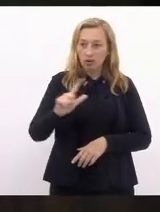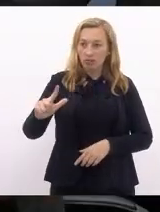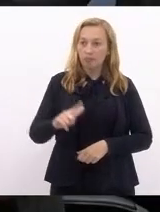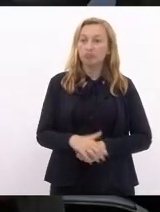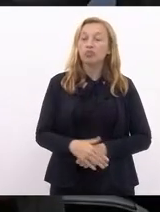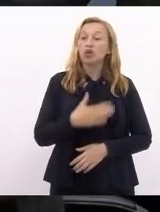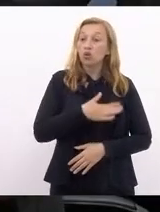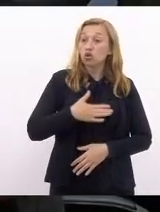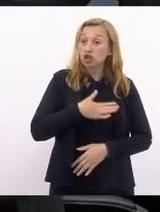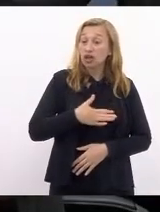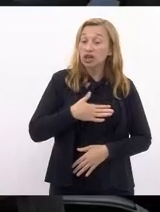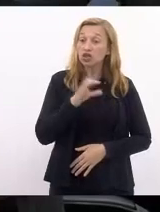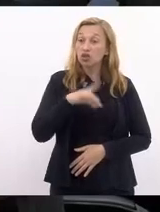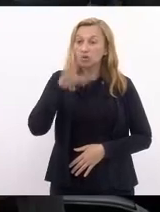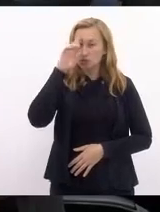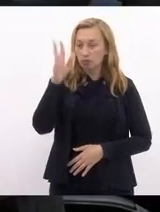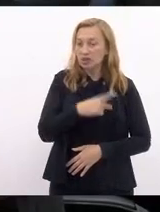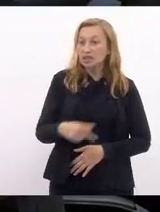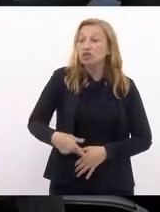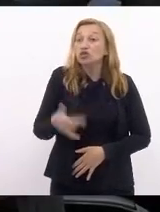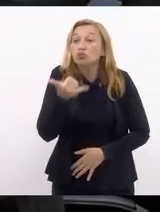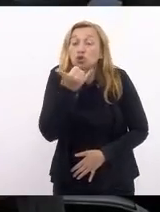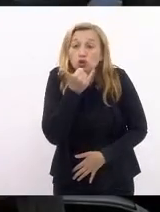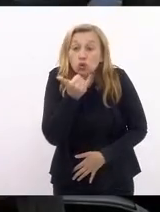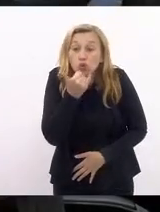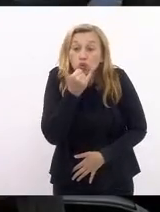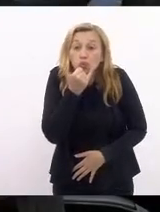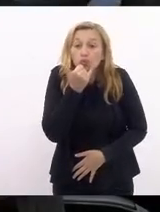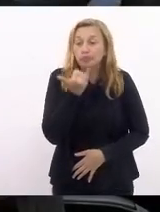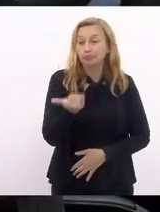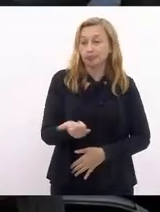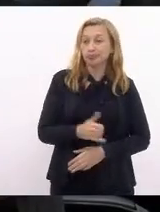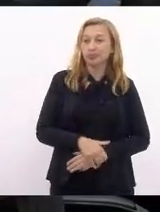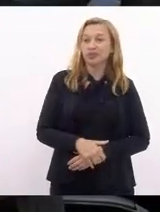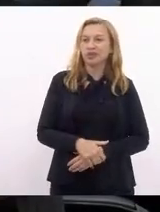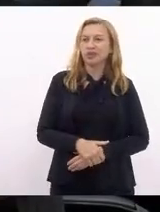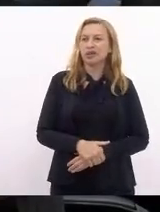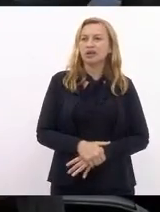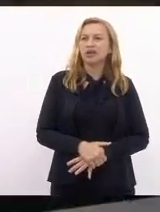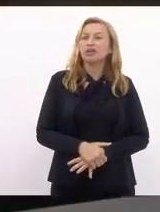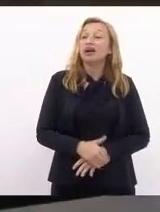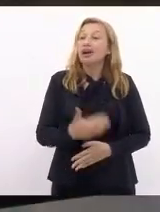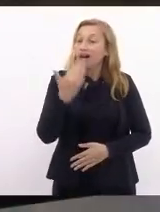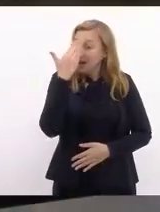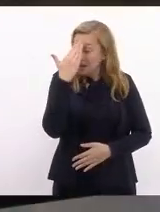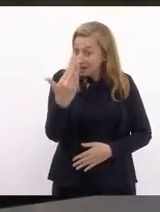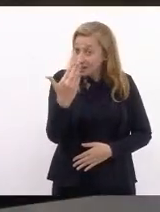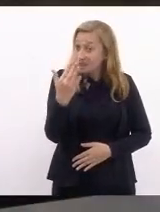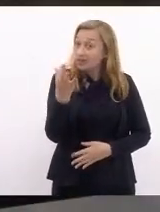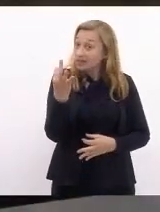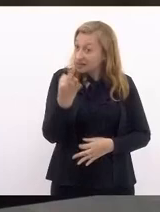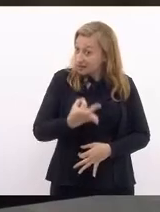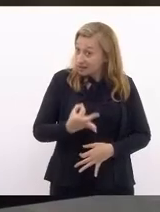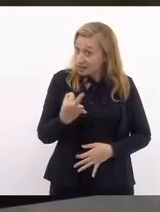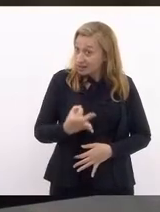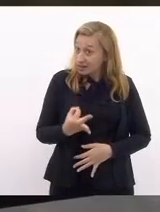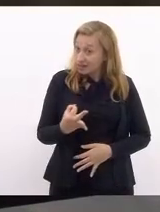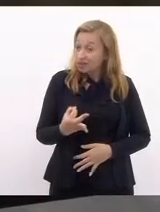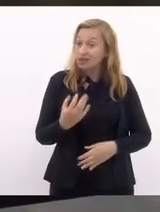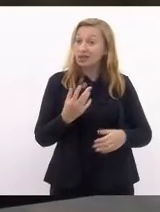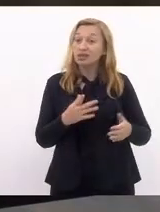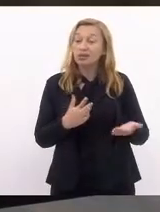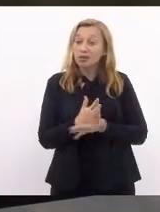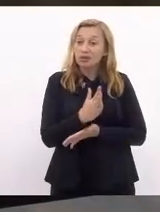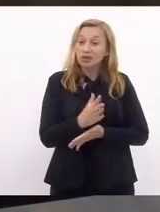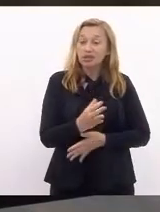eu gostaria apenas Presidente Me desculpe tomar o tempo de agradecer sinceramente essa